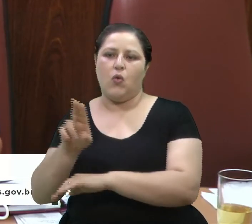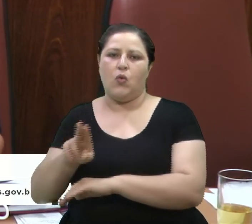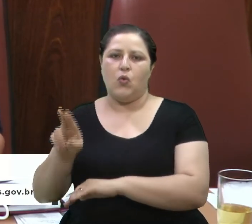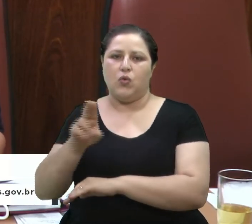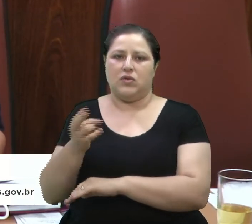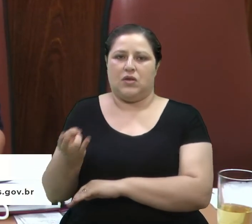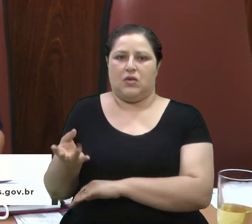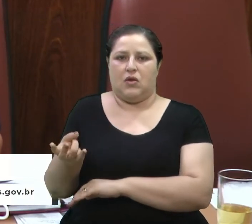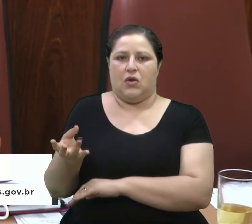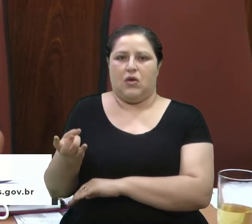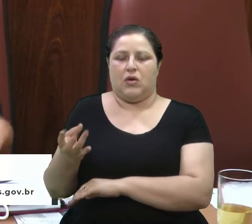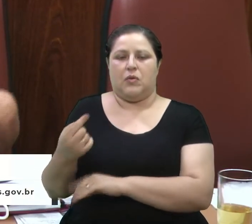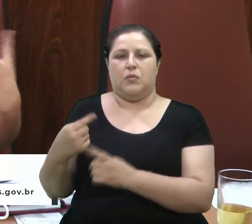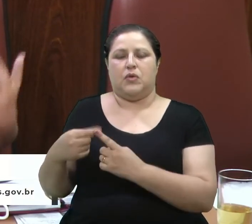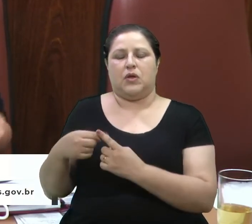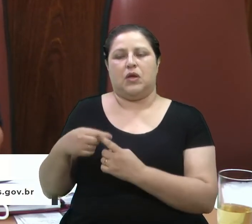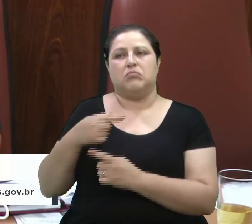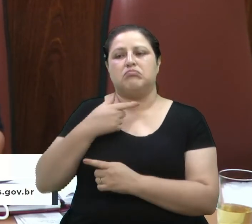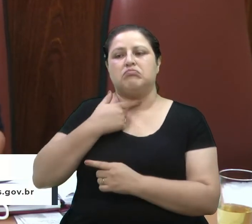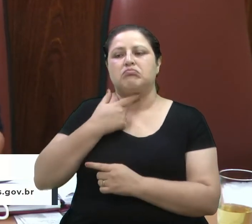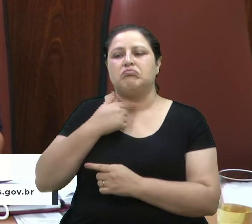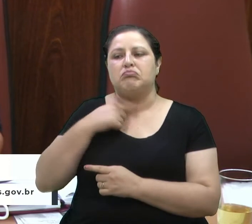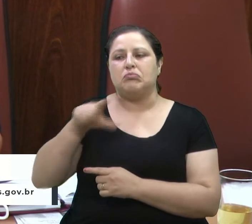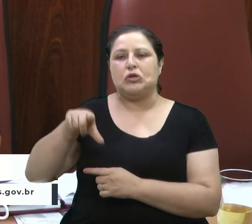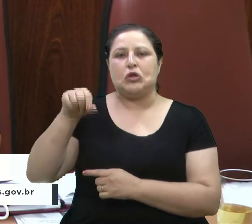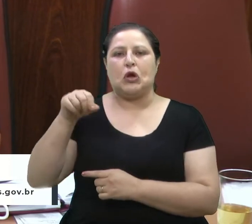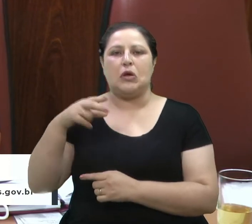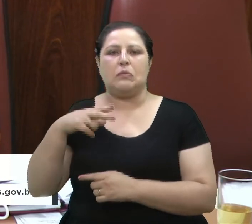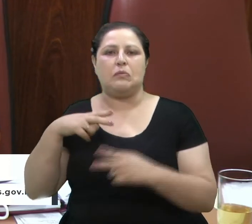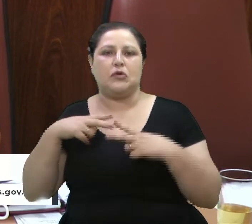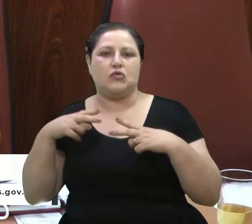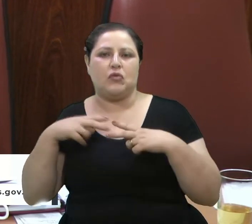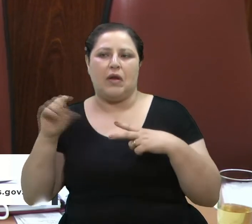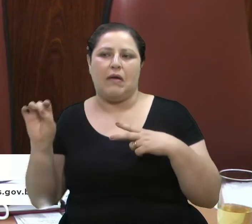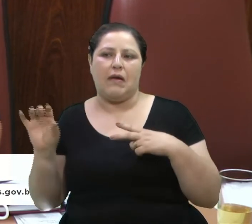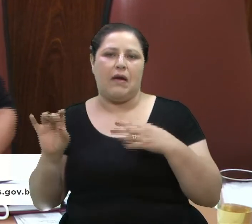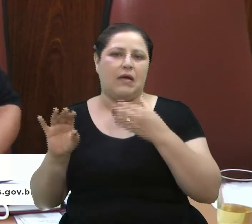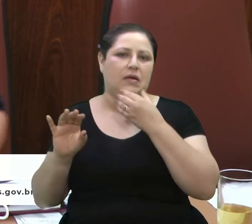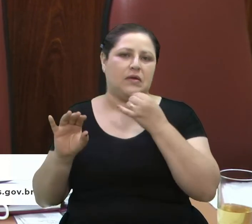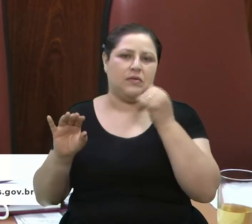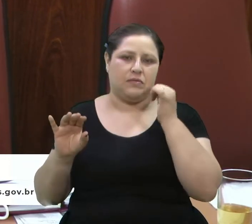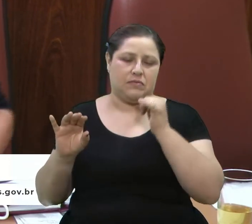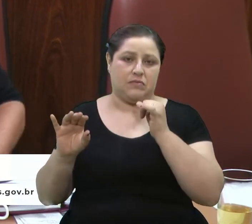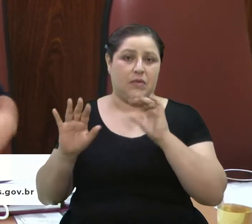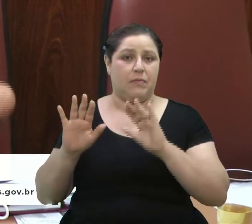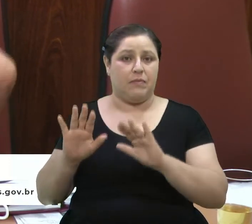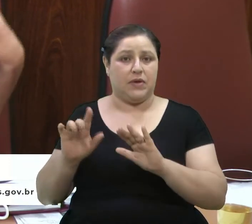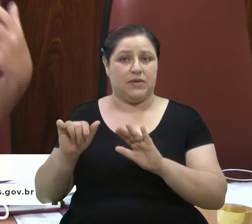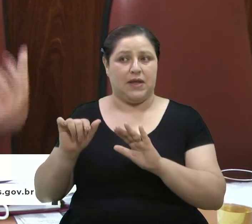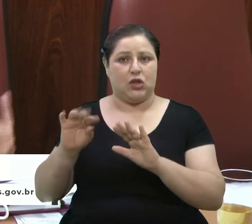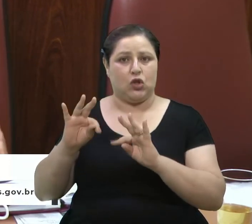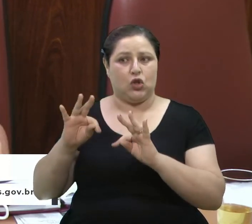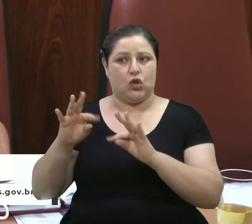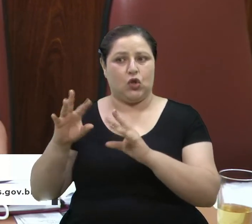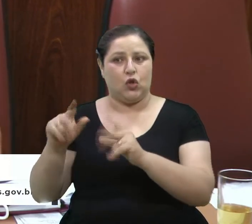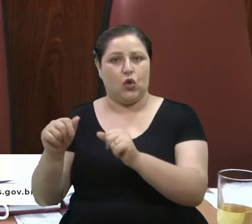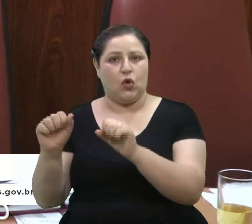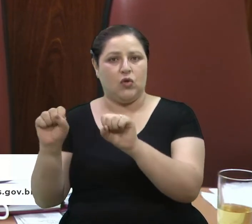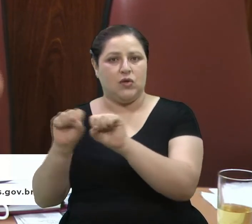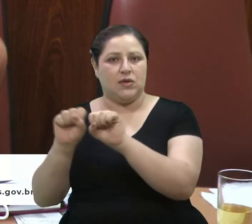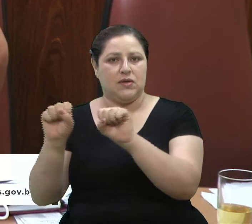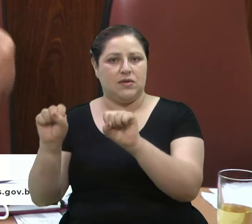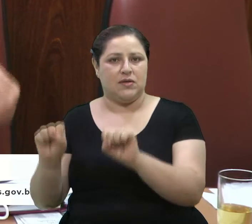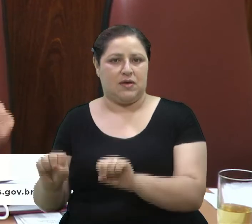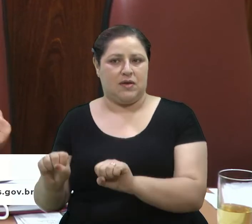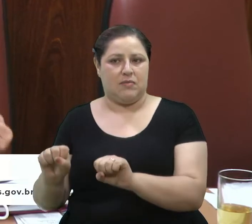opção pessoal e individual de cada um e de cada uma, né? Isso é todo um sistema que a